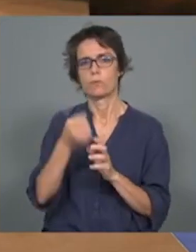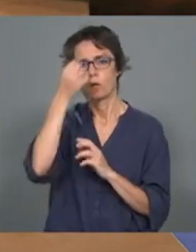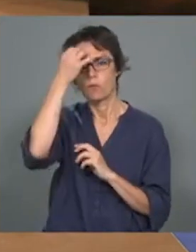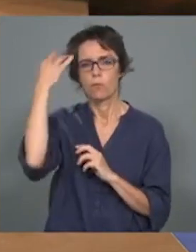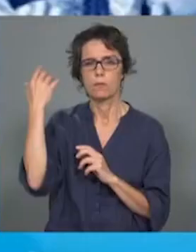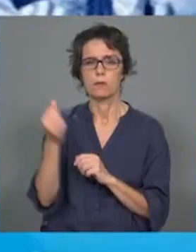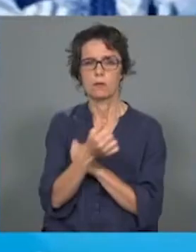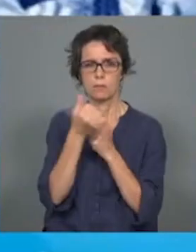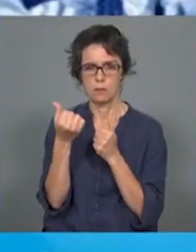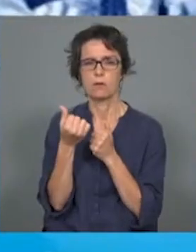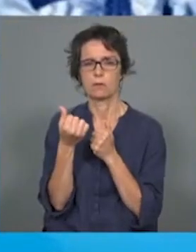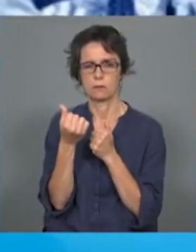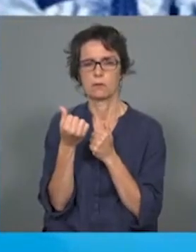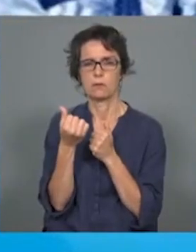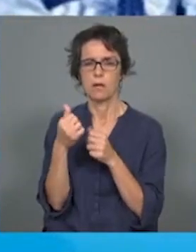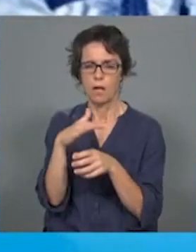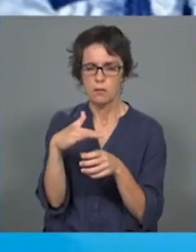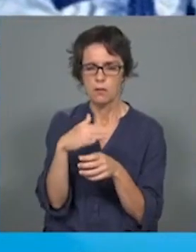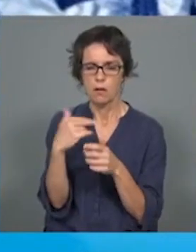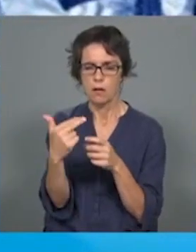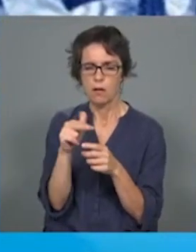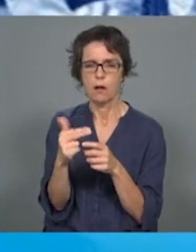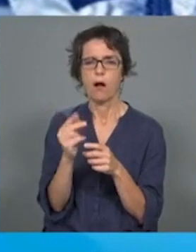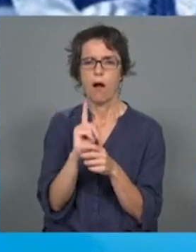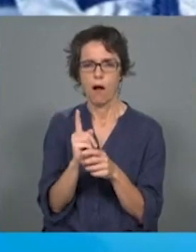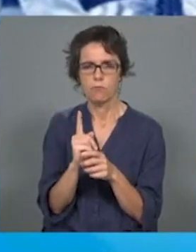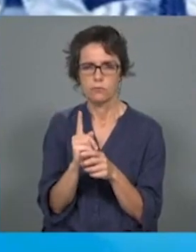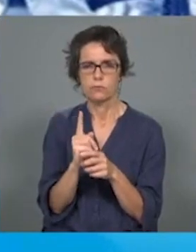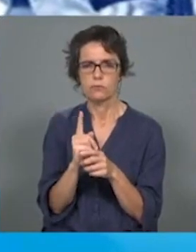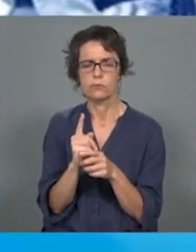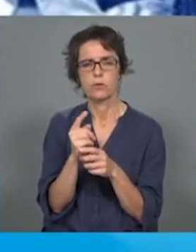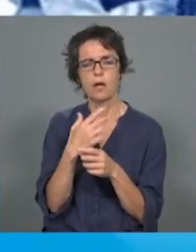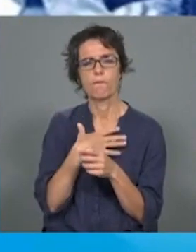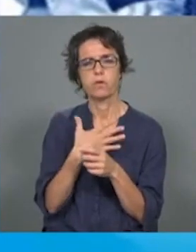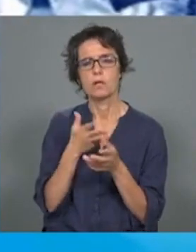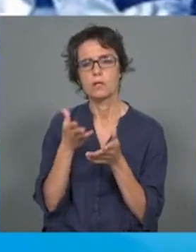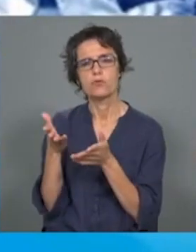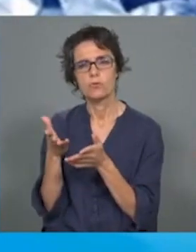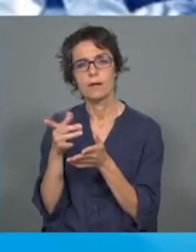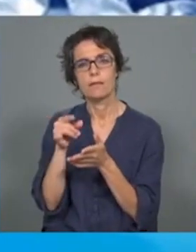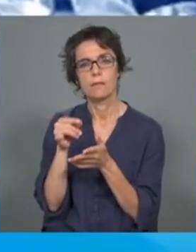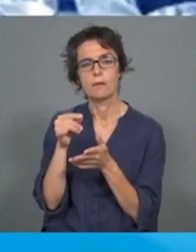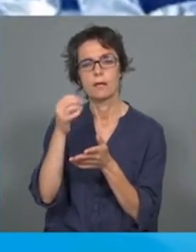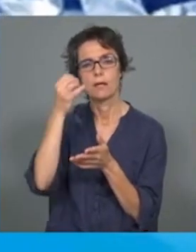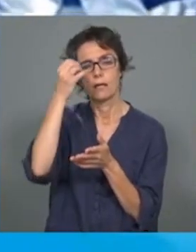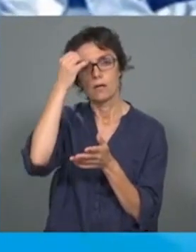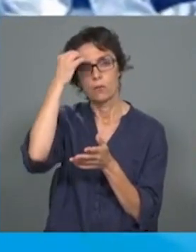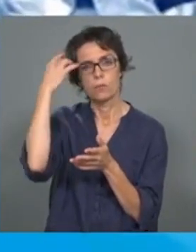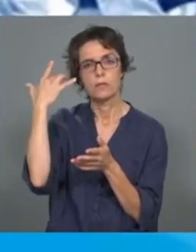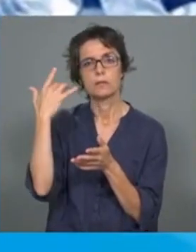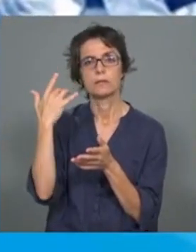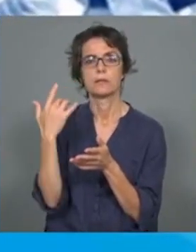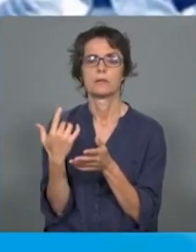de facto, esta necessidade de ajudar também as pessoas a compreender e a olhar para a dor com